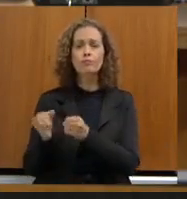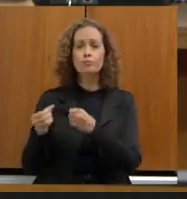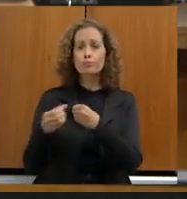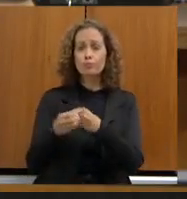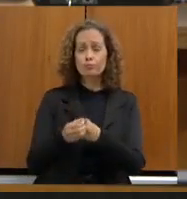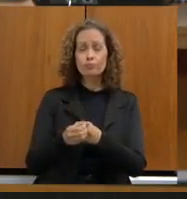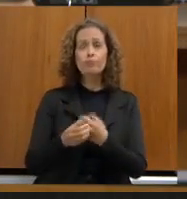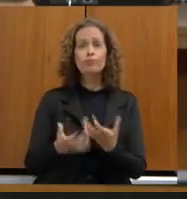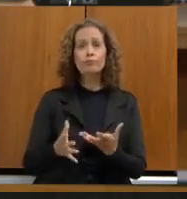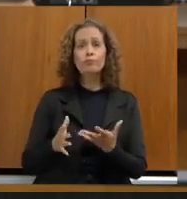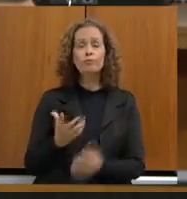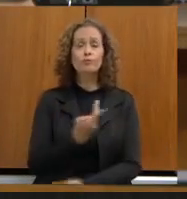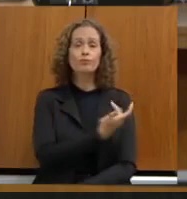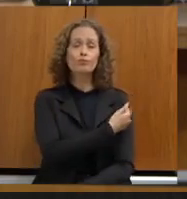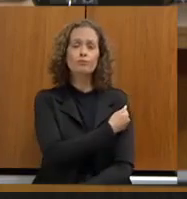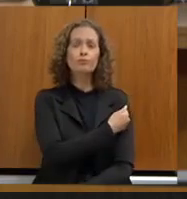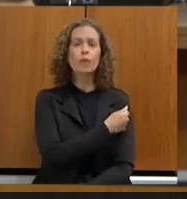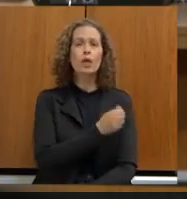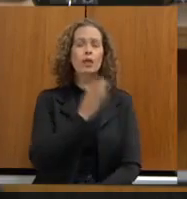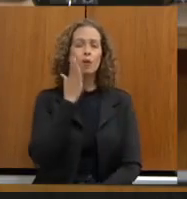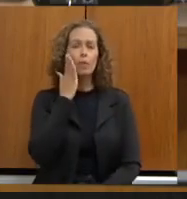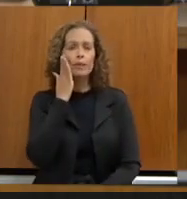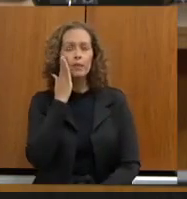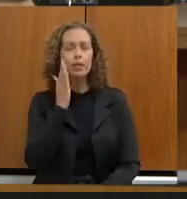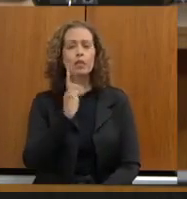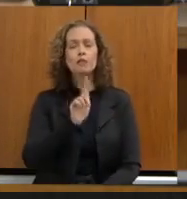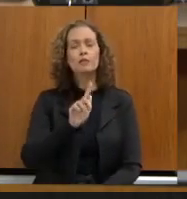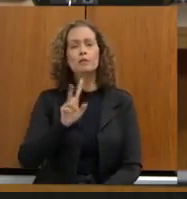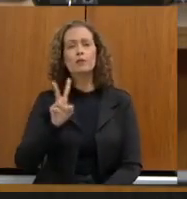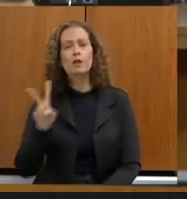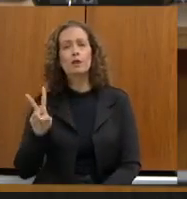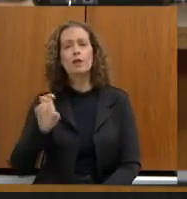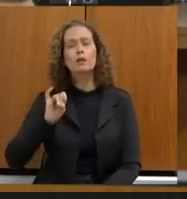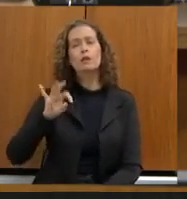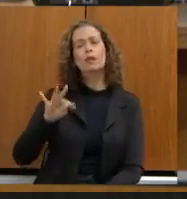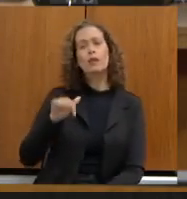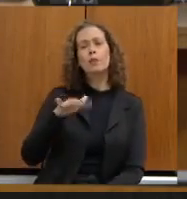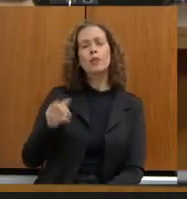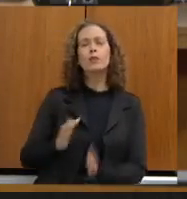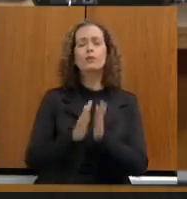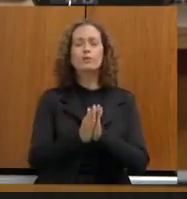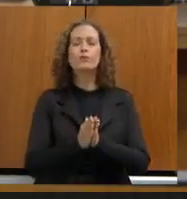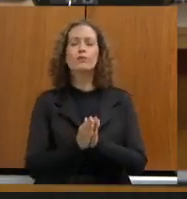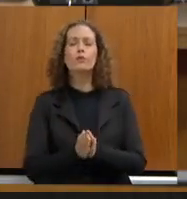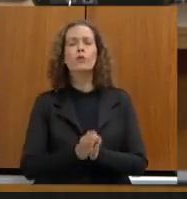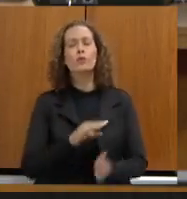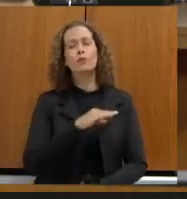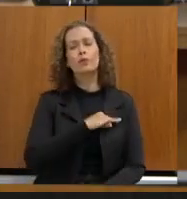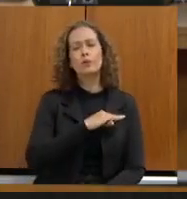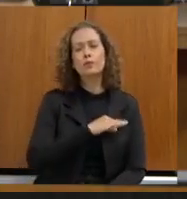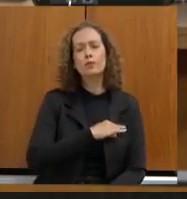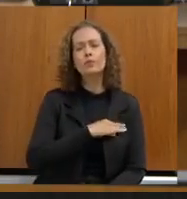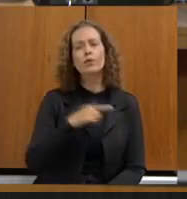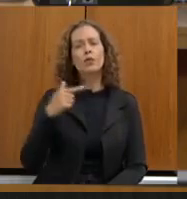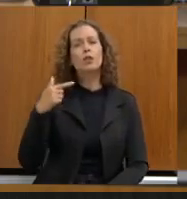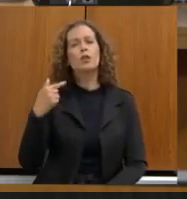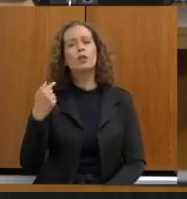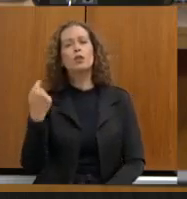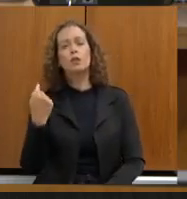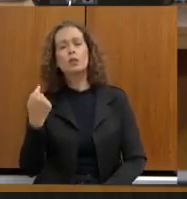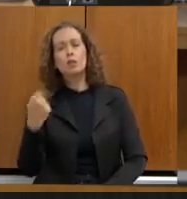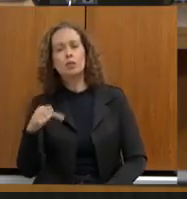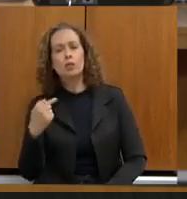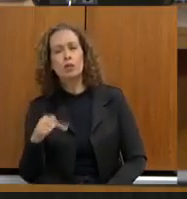uma relação Barbacena Governador Valadares Itabira Jequitinhonha e o aço Sete Lagoas São João